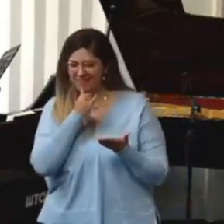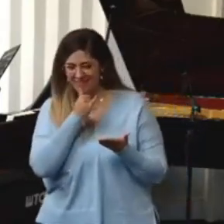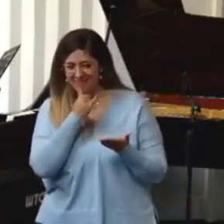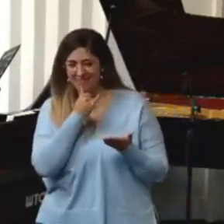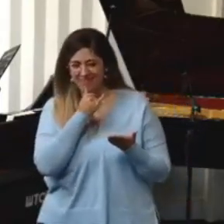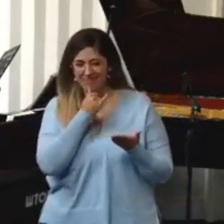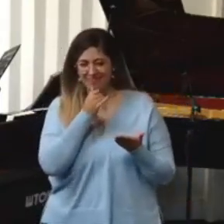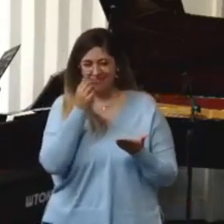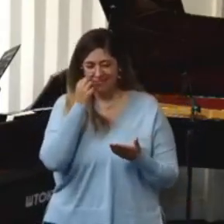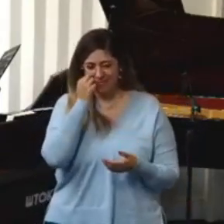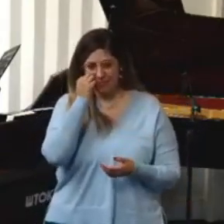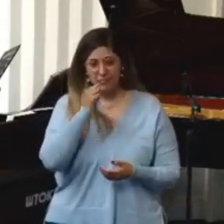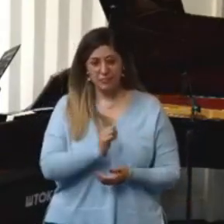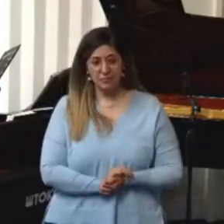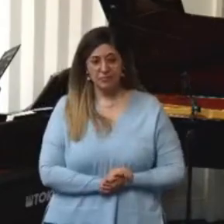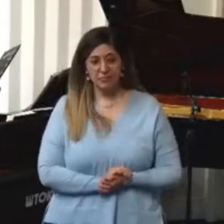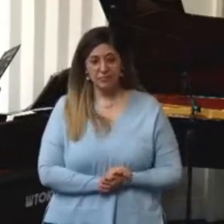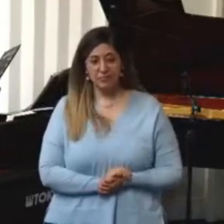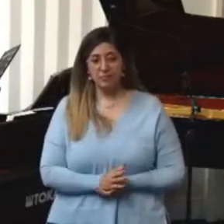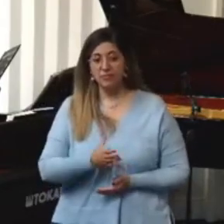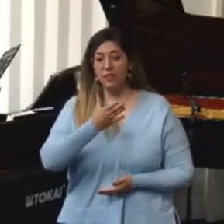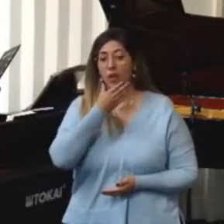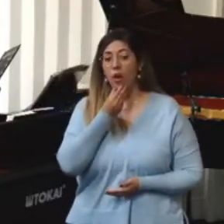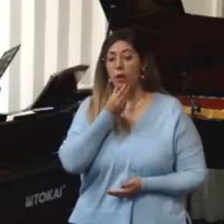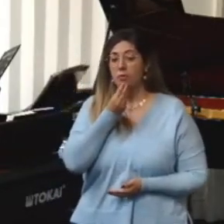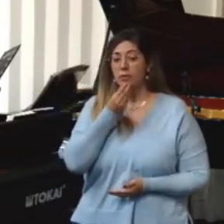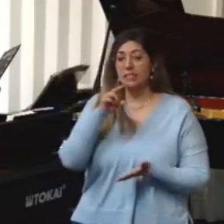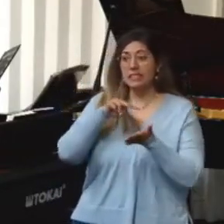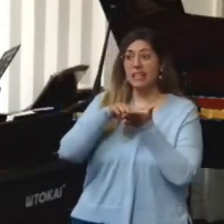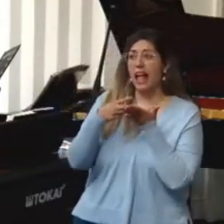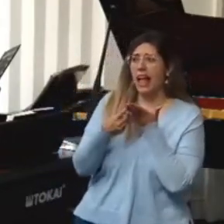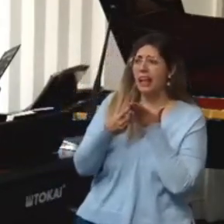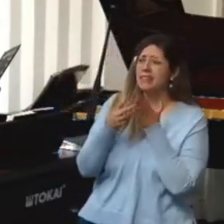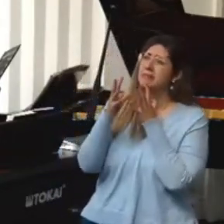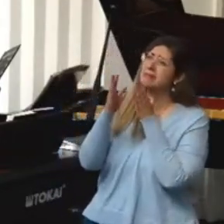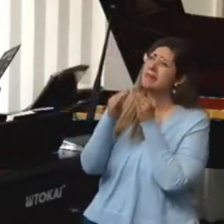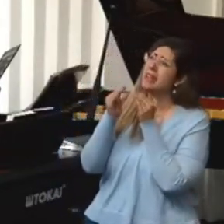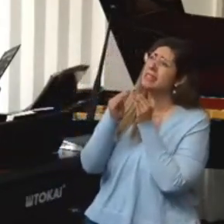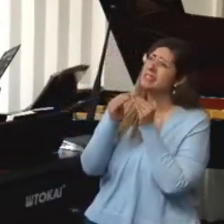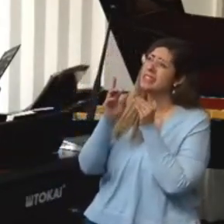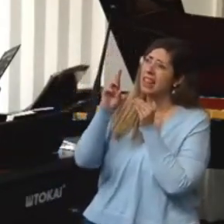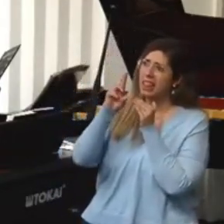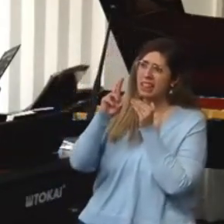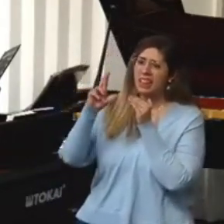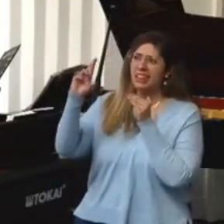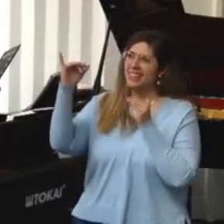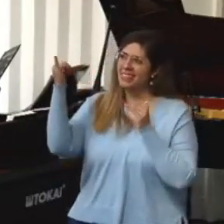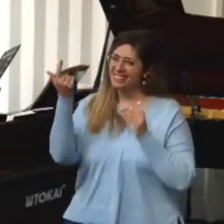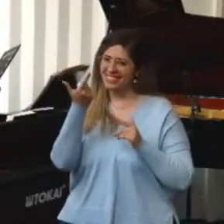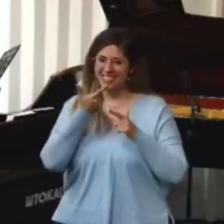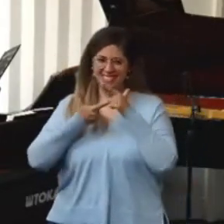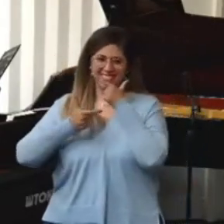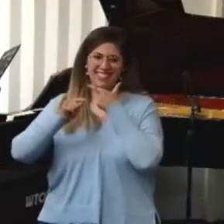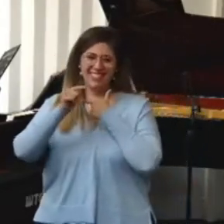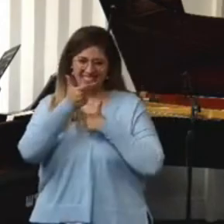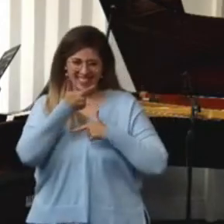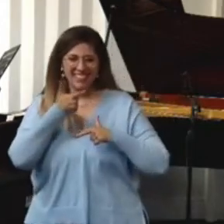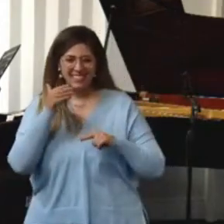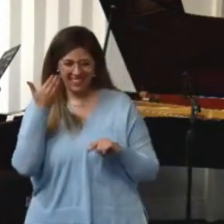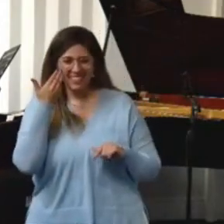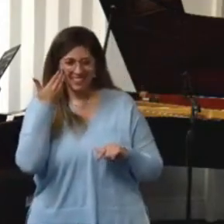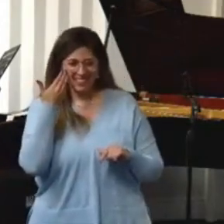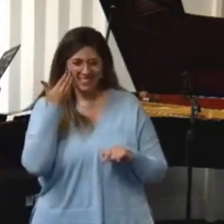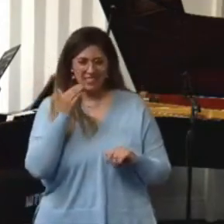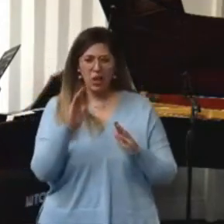Homem caído, clamando, Deus ouvindo. Para aqueles que pensam, então nem